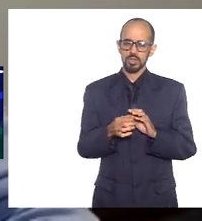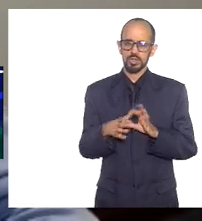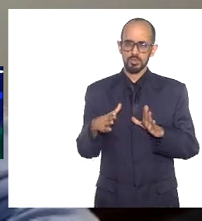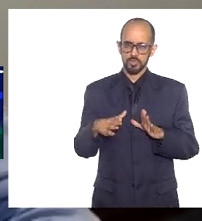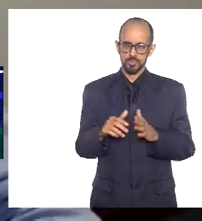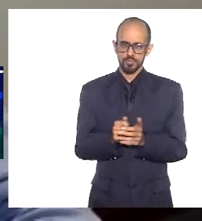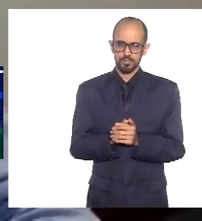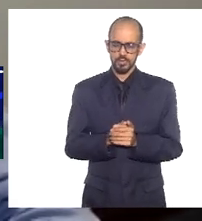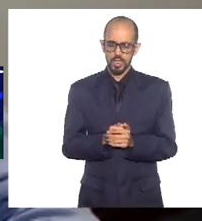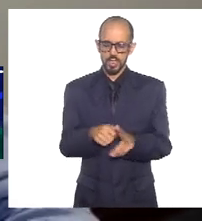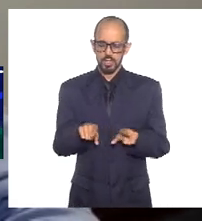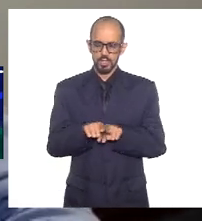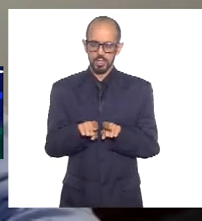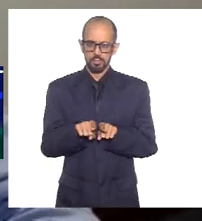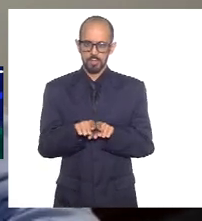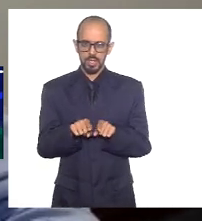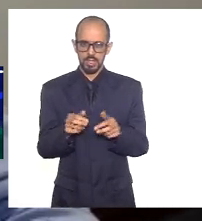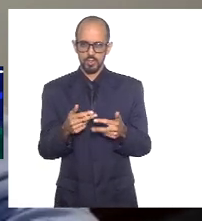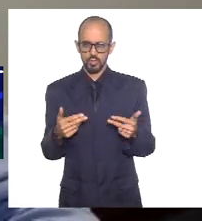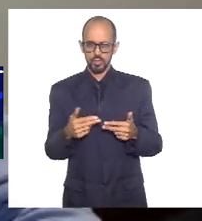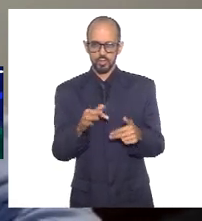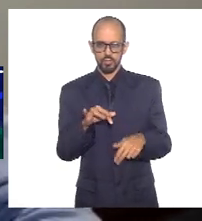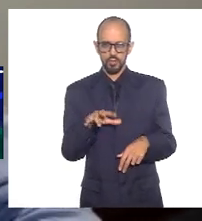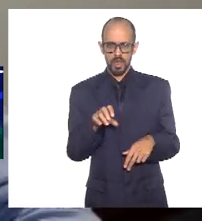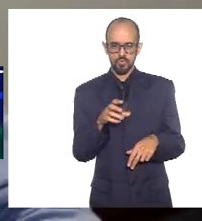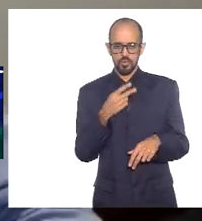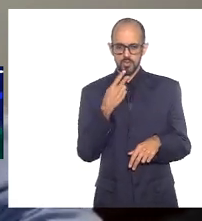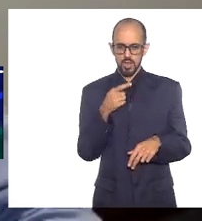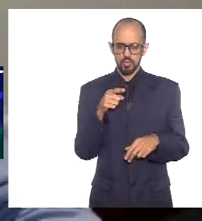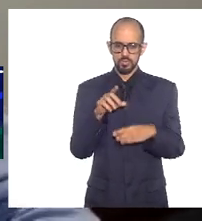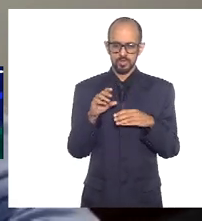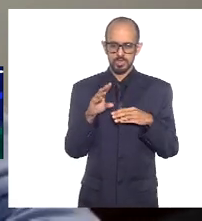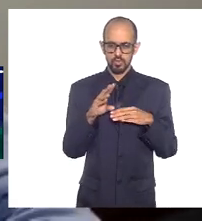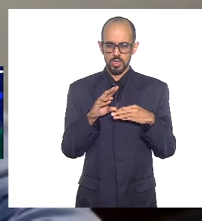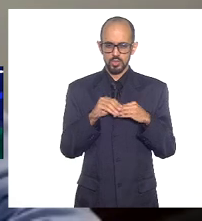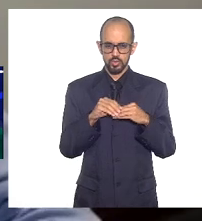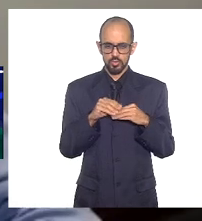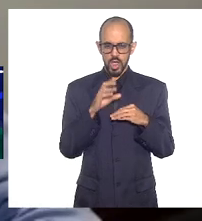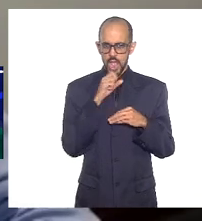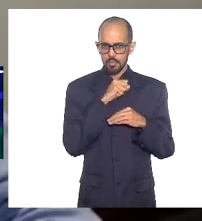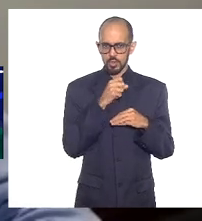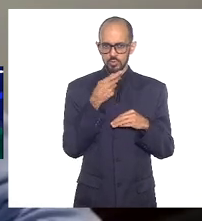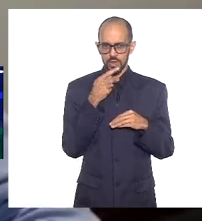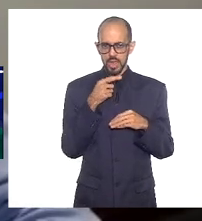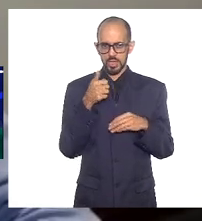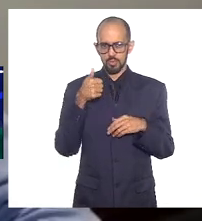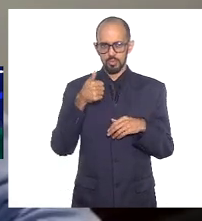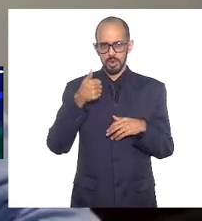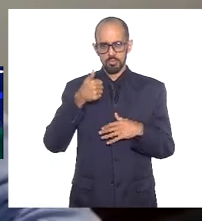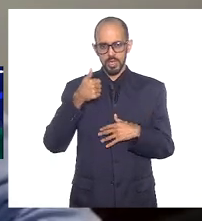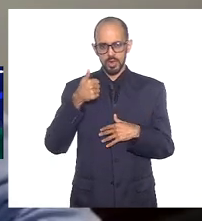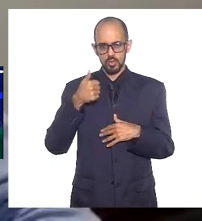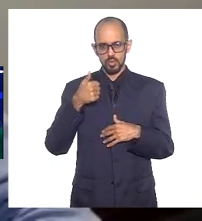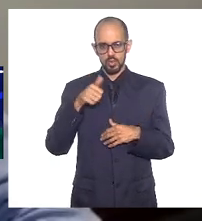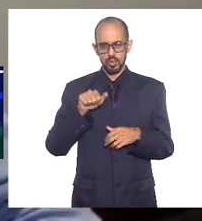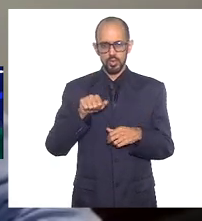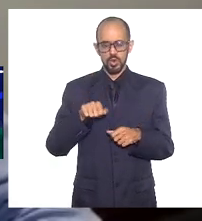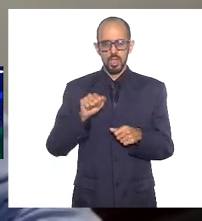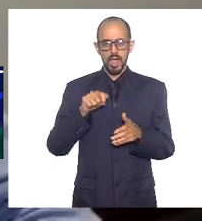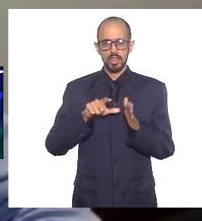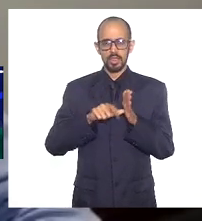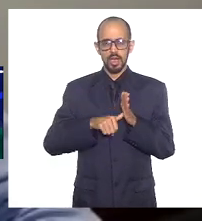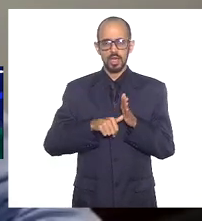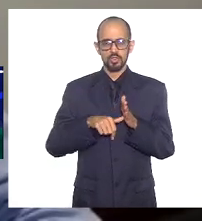seguinte entre os pontos que o Flávio ressaltou se fosse para fazer um resumo muito rápido eu diria um onerações impostas pelo Poder